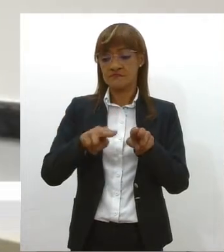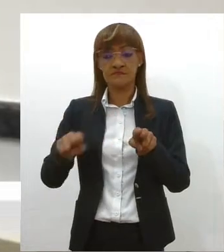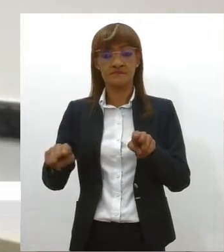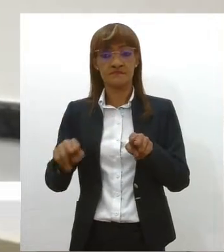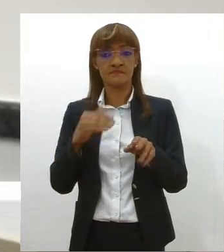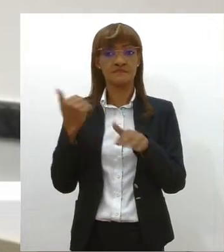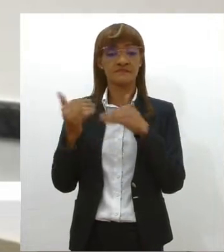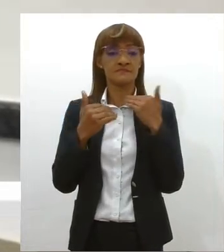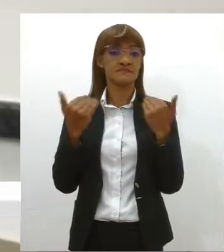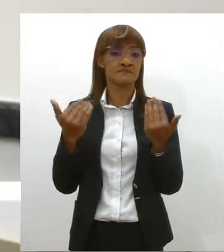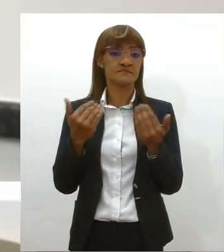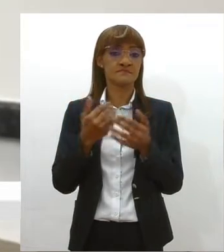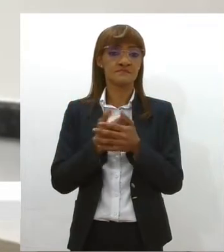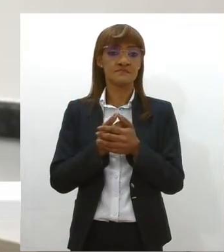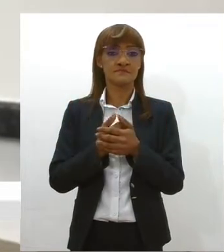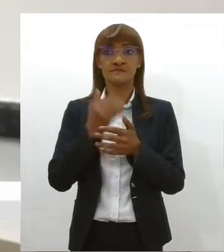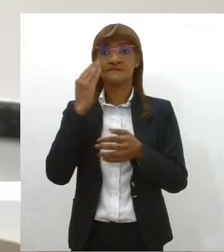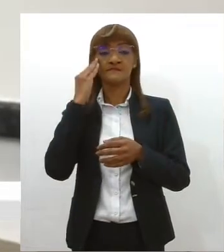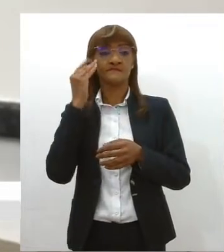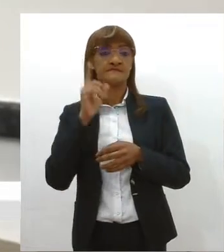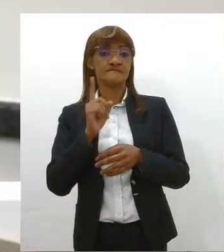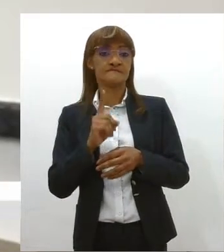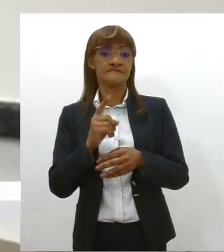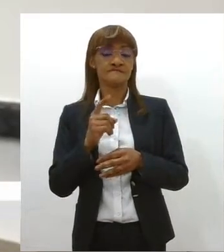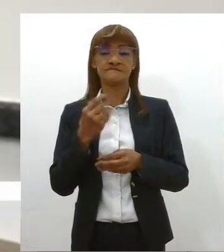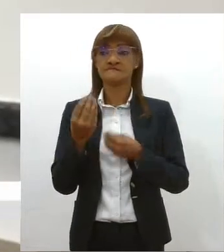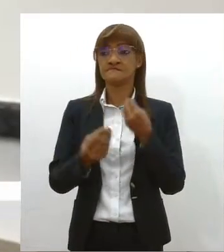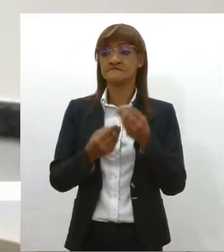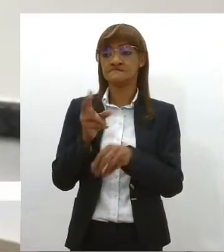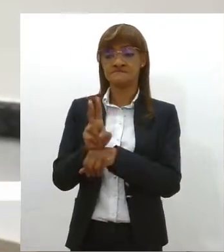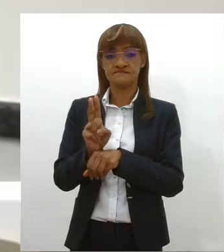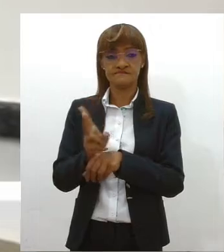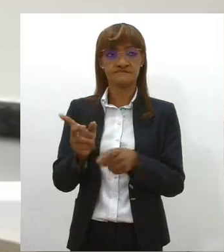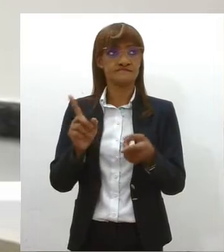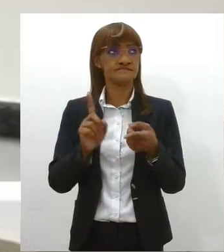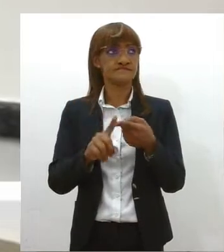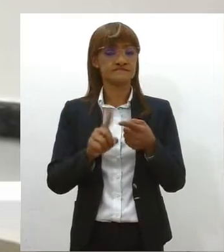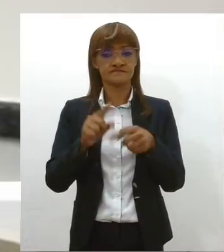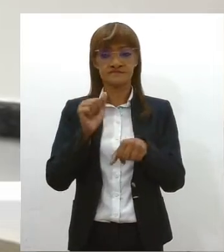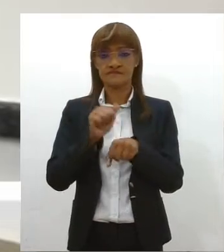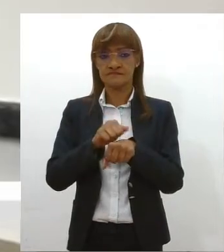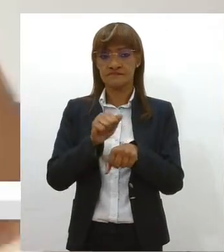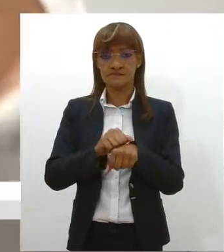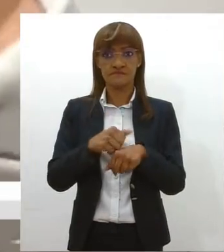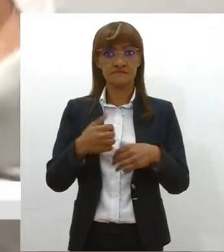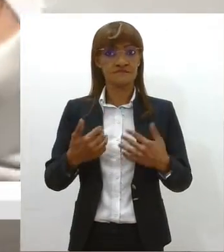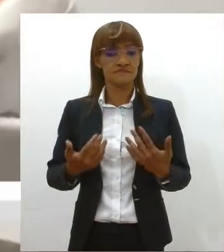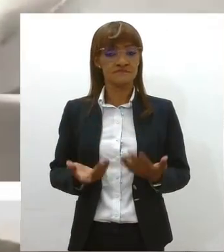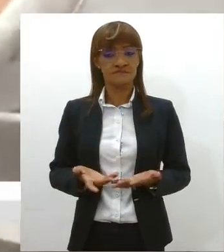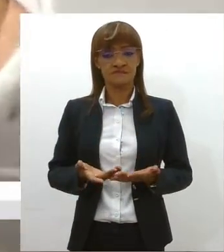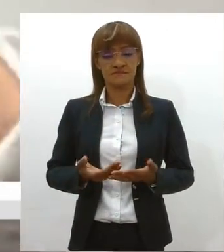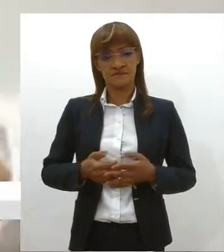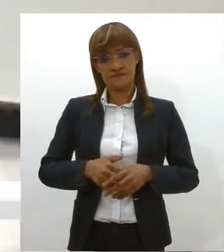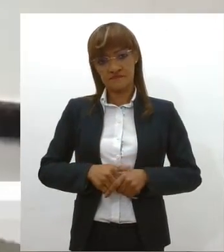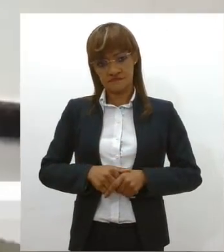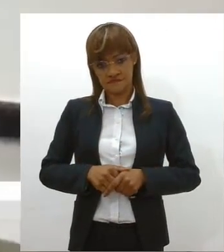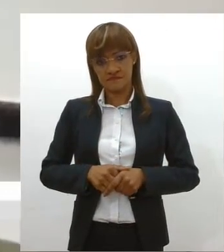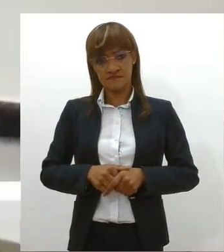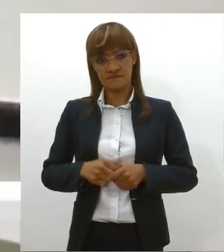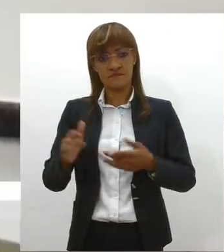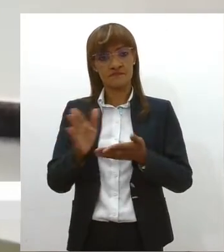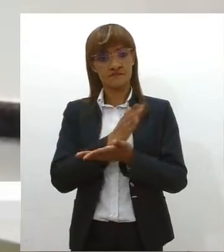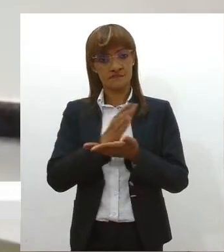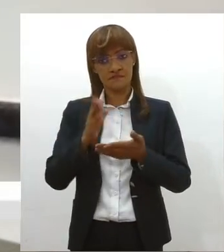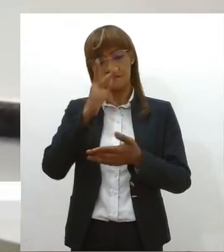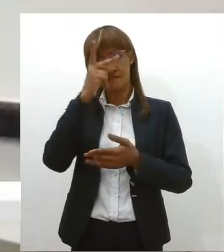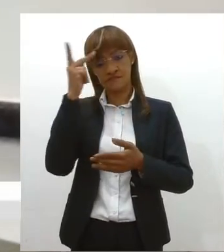saber exatamente, questões financeiras também, de ver os negócios, né, se modificando, algumas pessoas perderam o